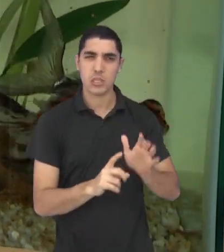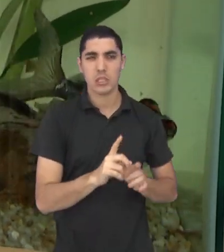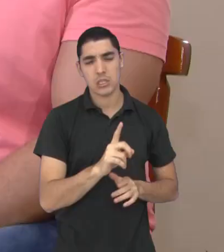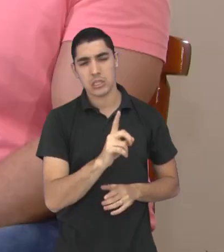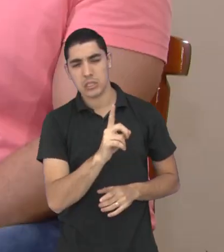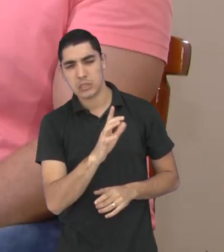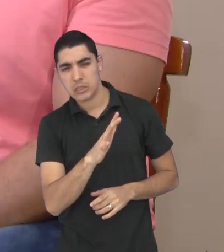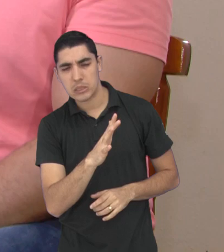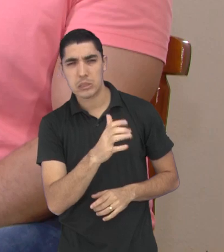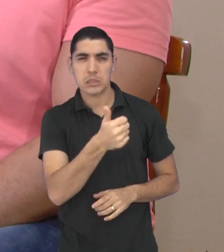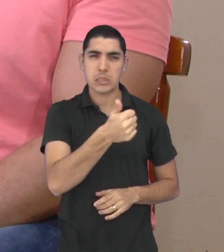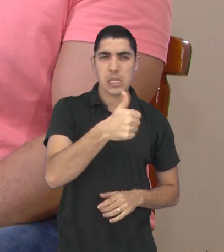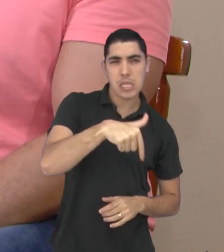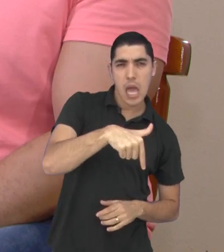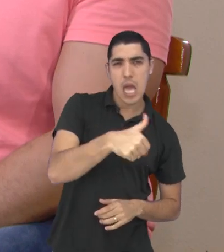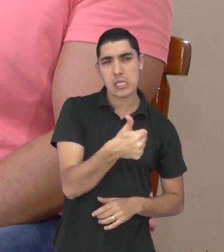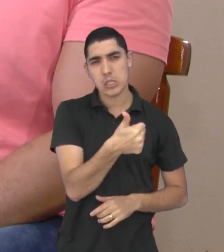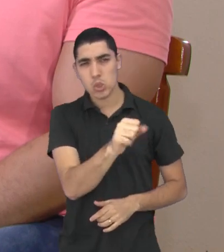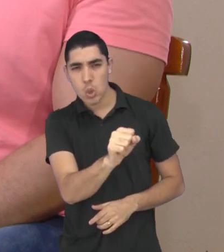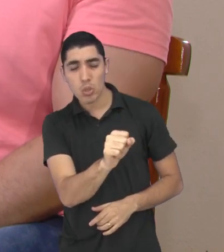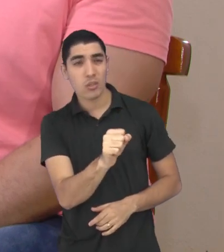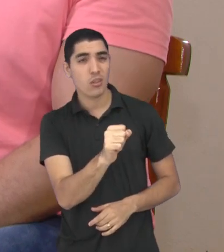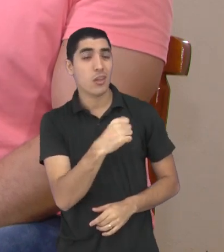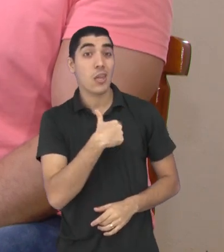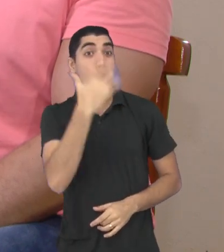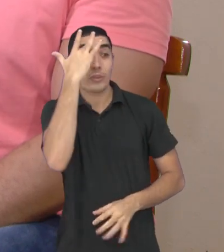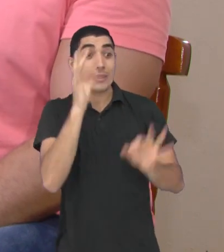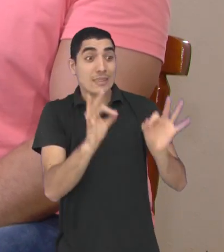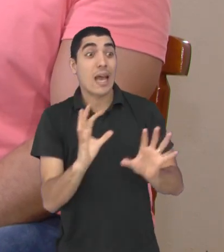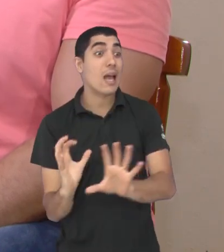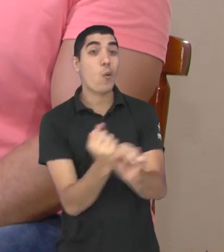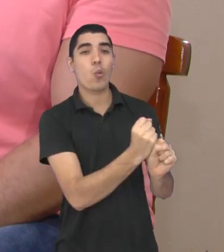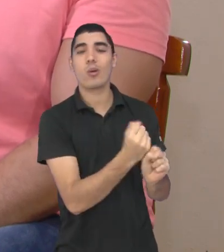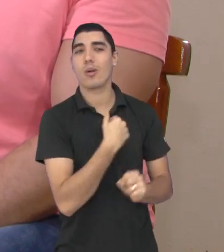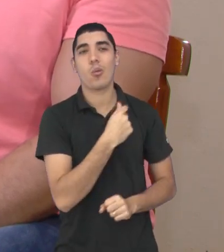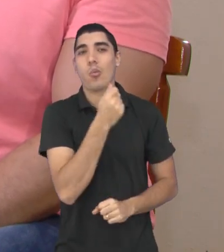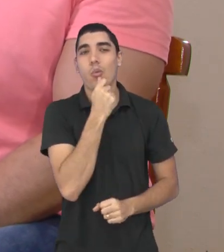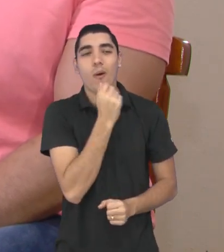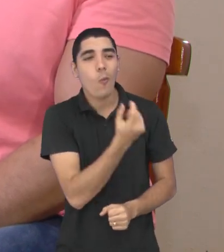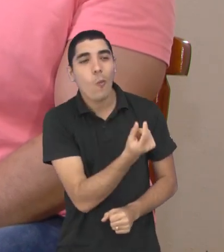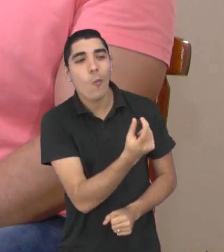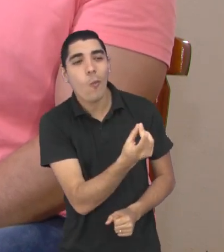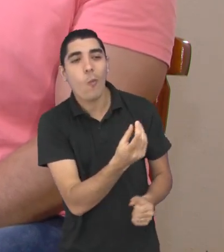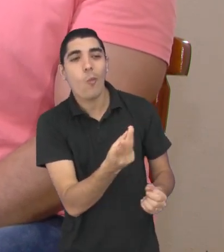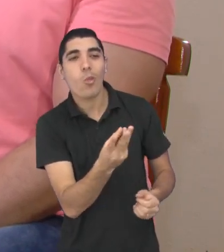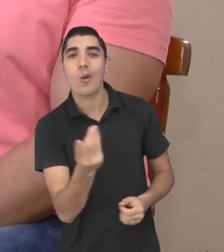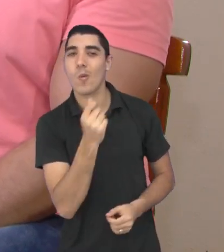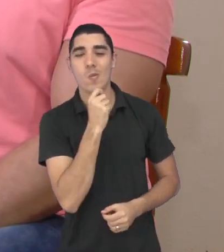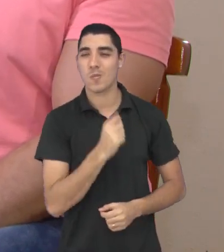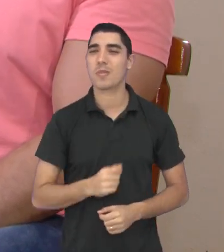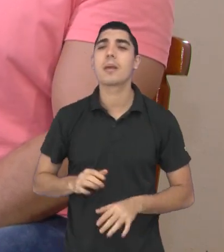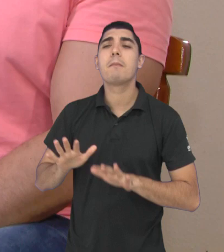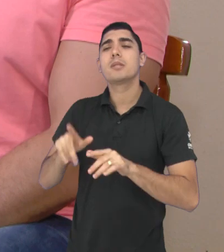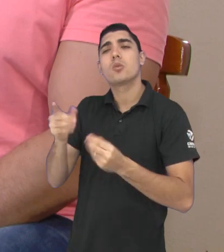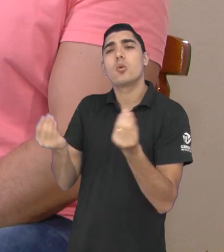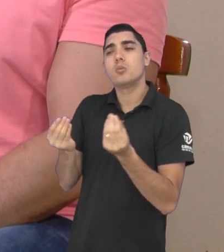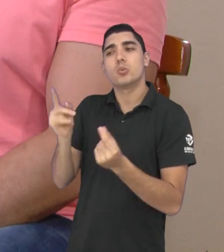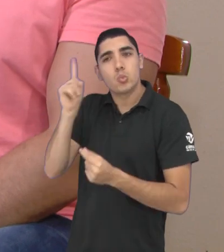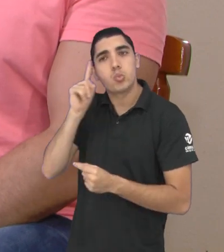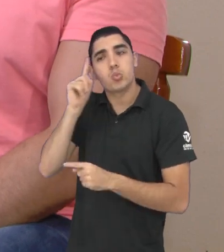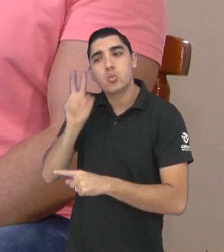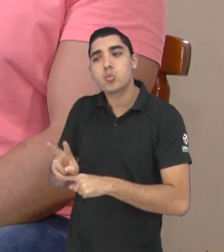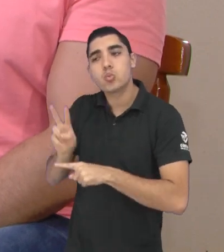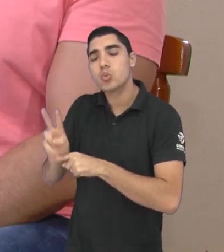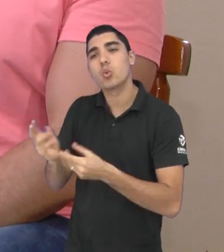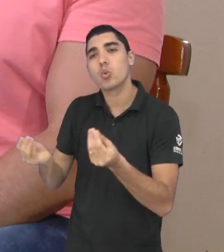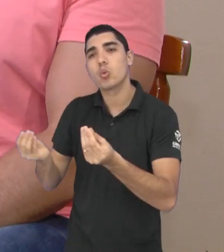de um pouquinho mais de uns 17, 18 peixes mais ou menos. Nem eu mesmo já contei a quantidade que eu tenho. Mas como é que é a rotina pra cuidar